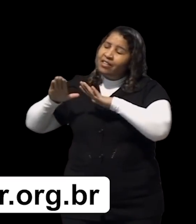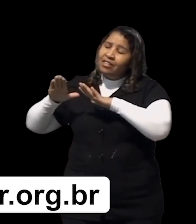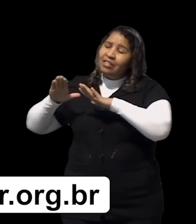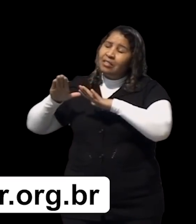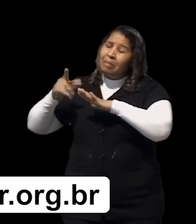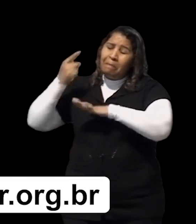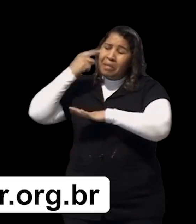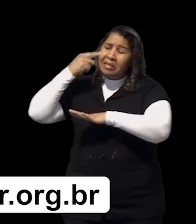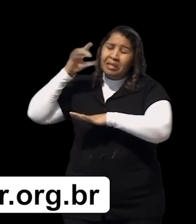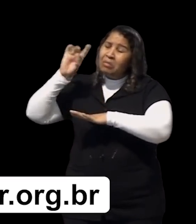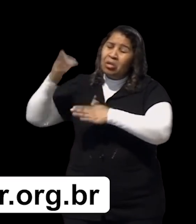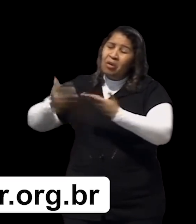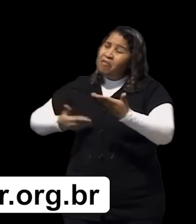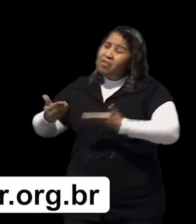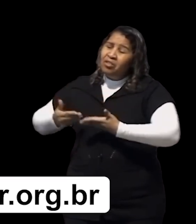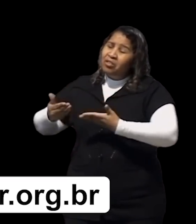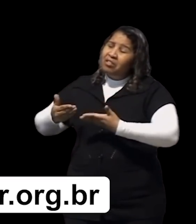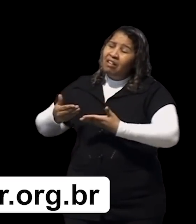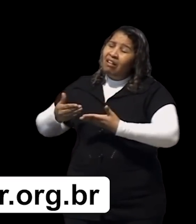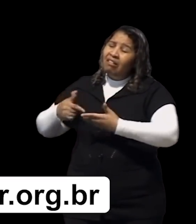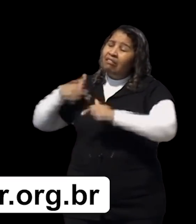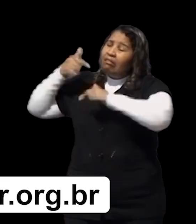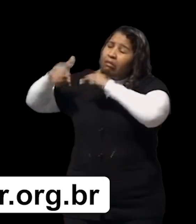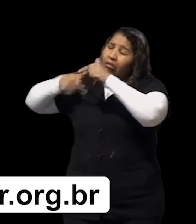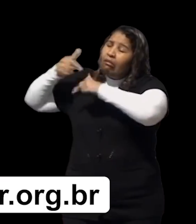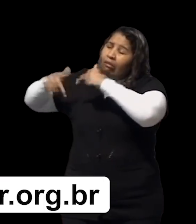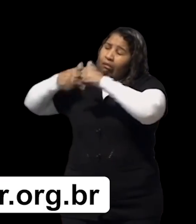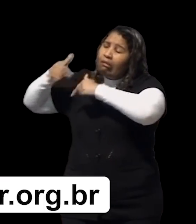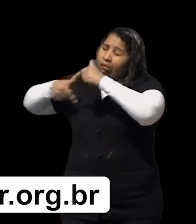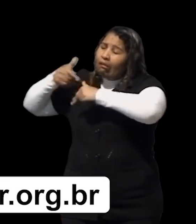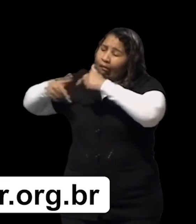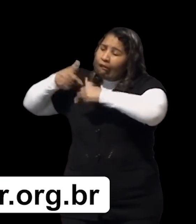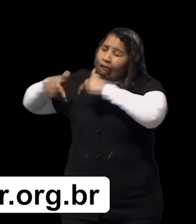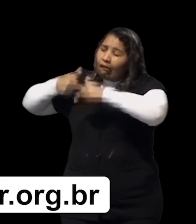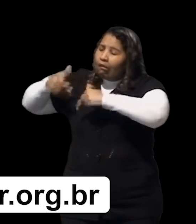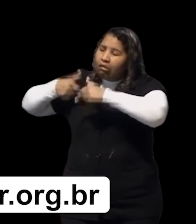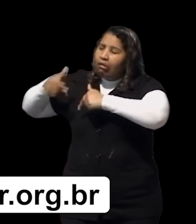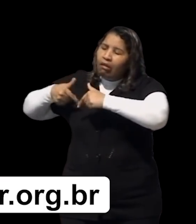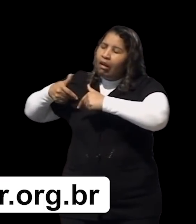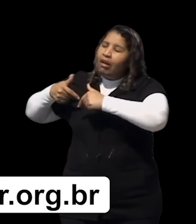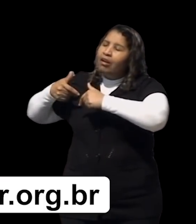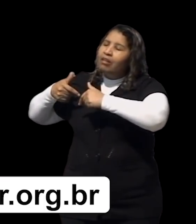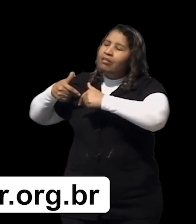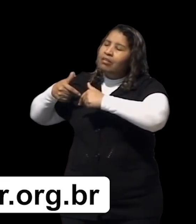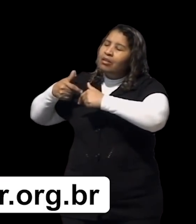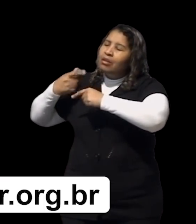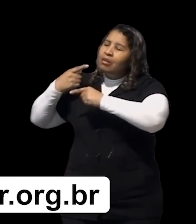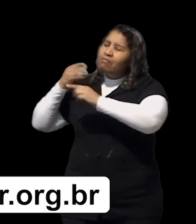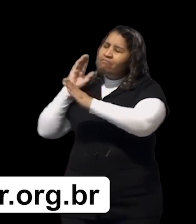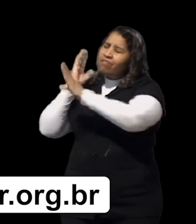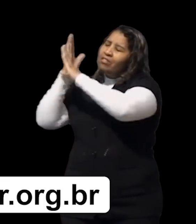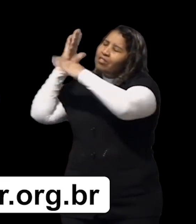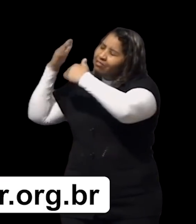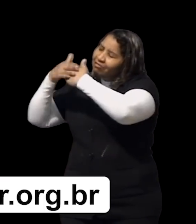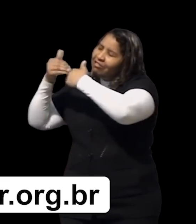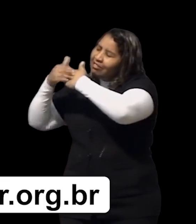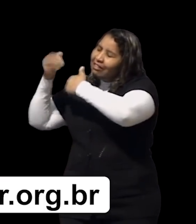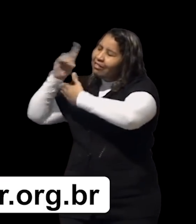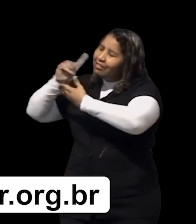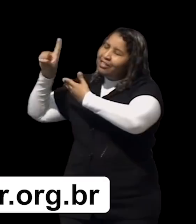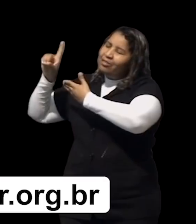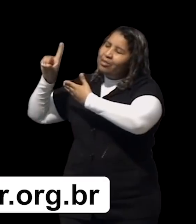mas na verdade a sua palavra diz que sem fé é impossível agradar o senhor e hoje pela fé em Cristo Jesus